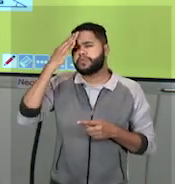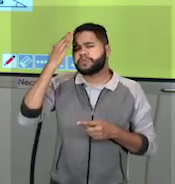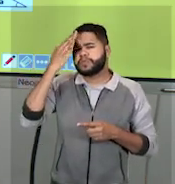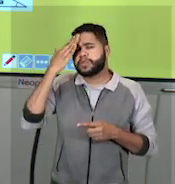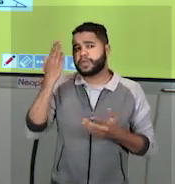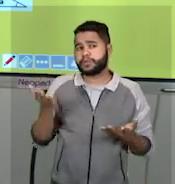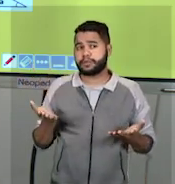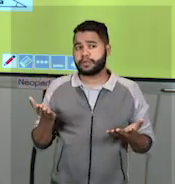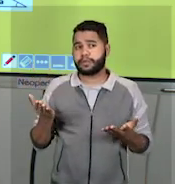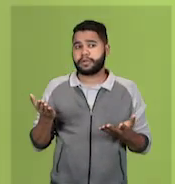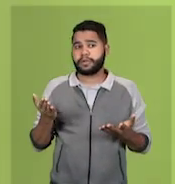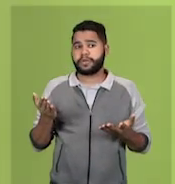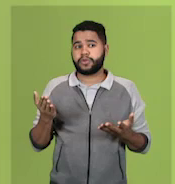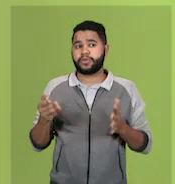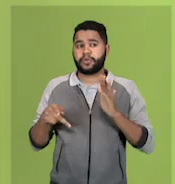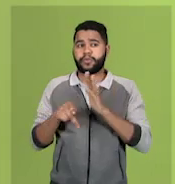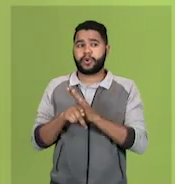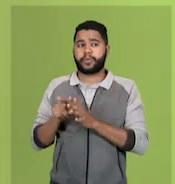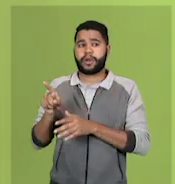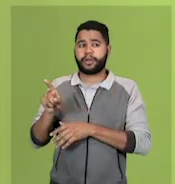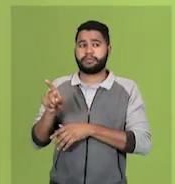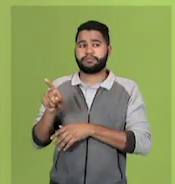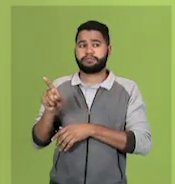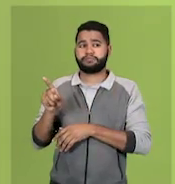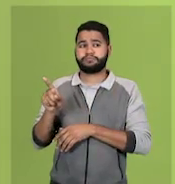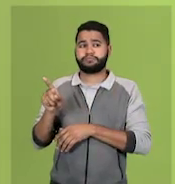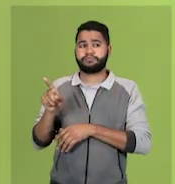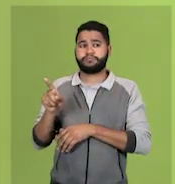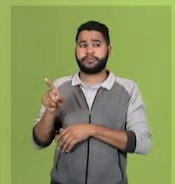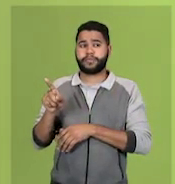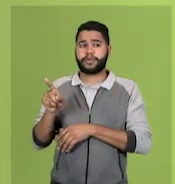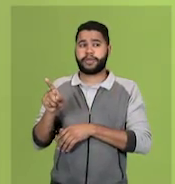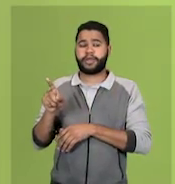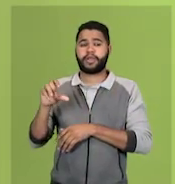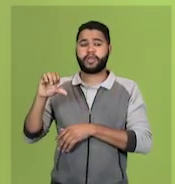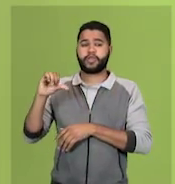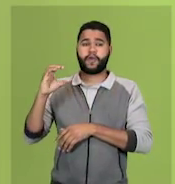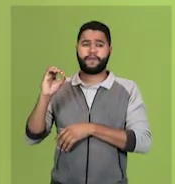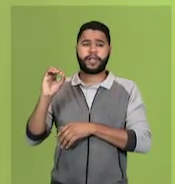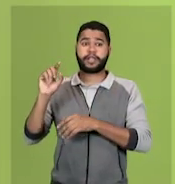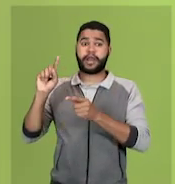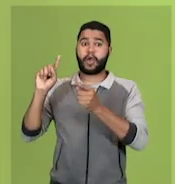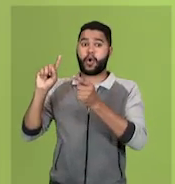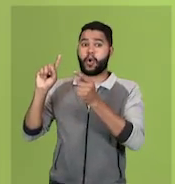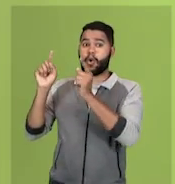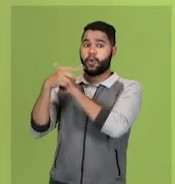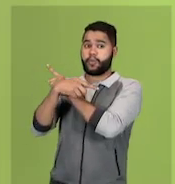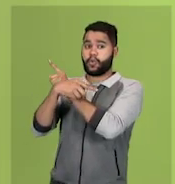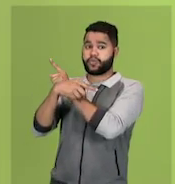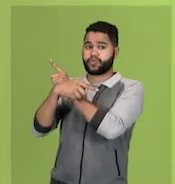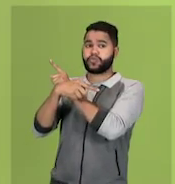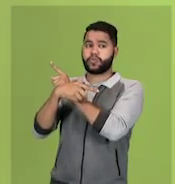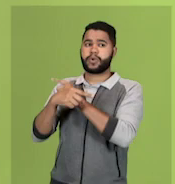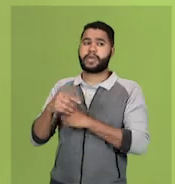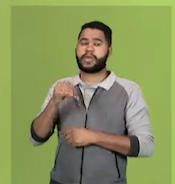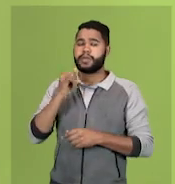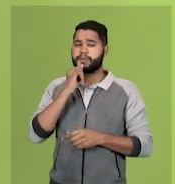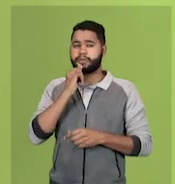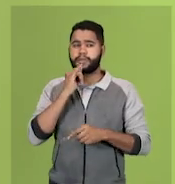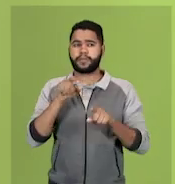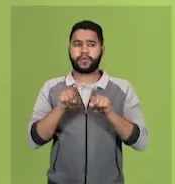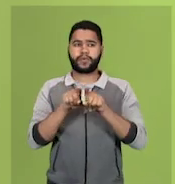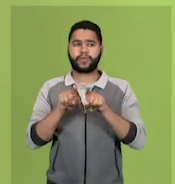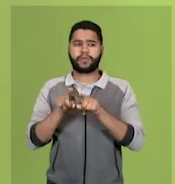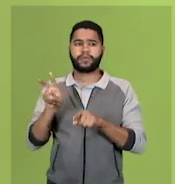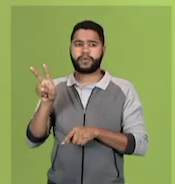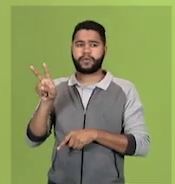hipotenusa? Só eu olhar para o ângulo de 90 graus. Ele é oposto, é contrário a esse lado, não é isso? Ou seja, se eu olhar também